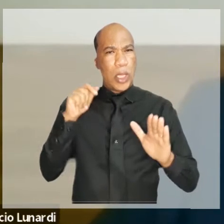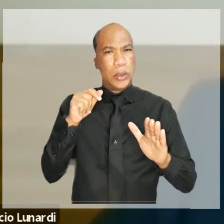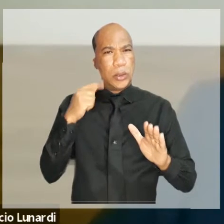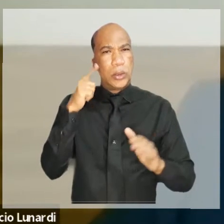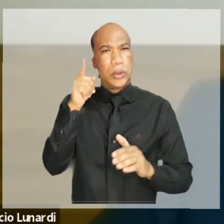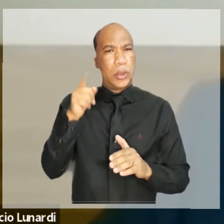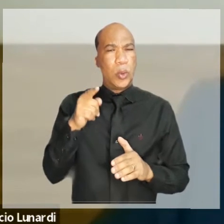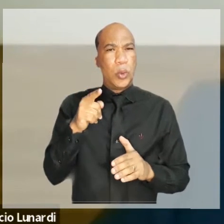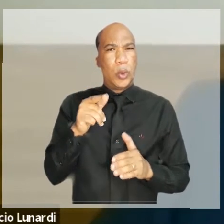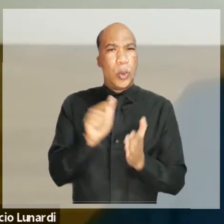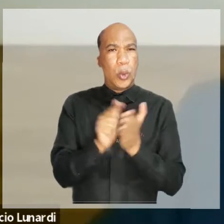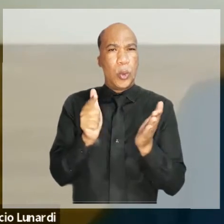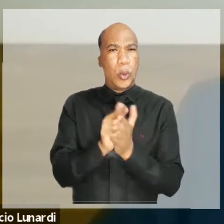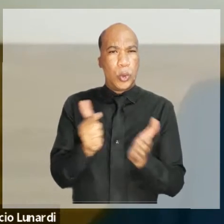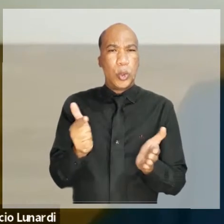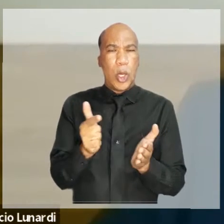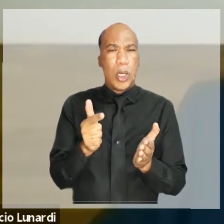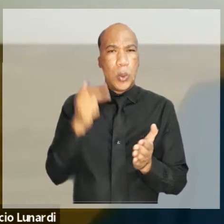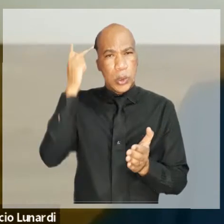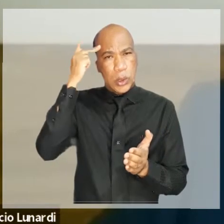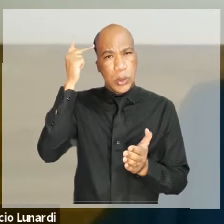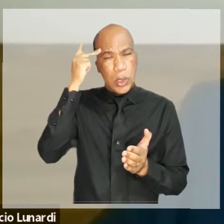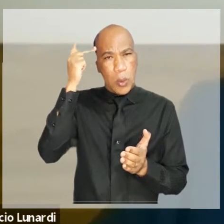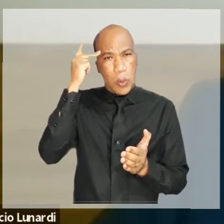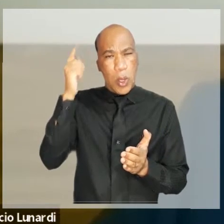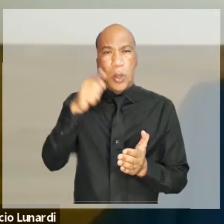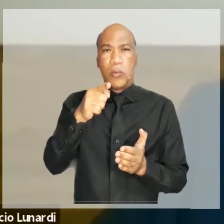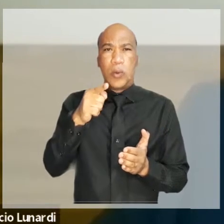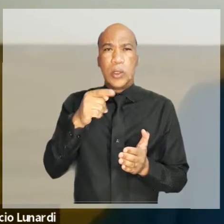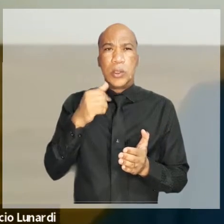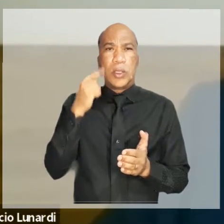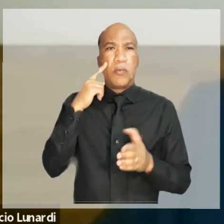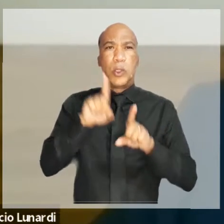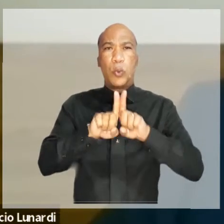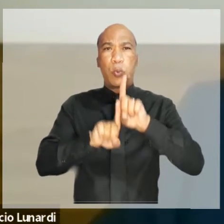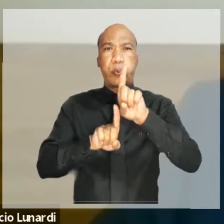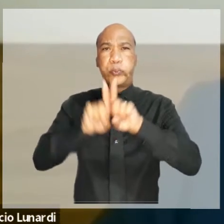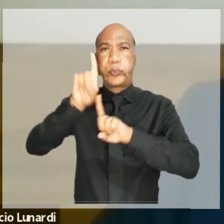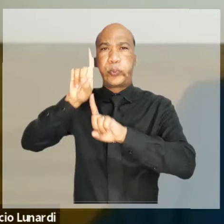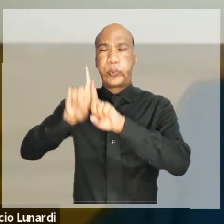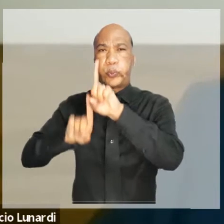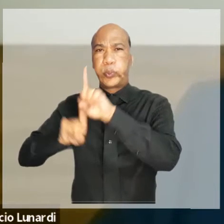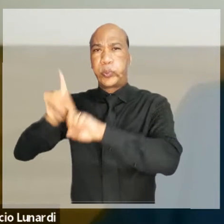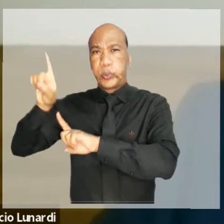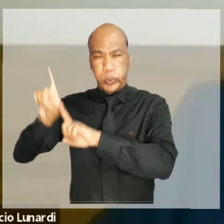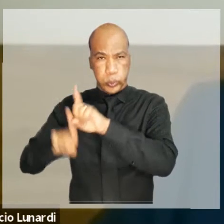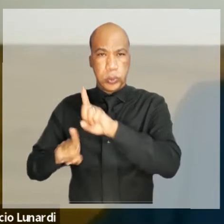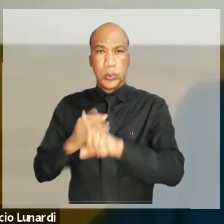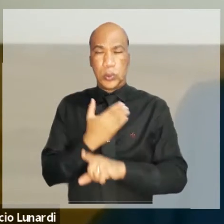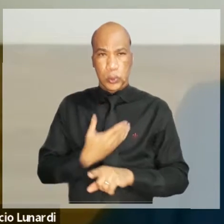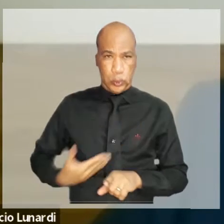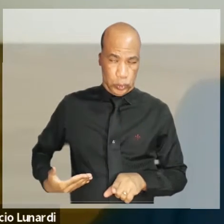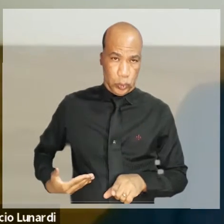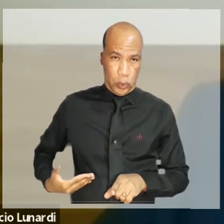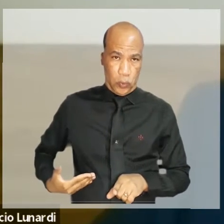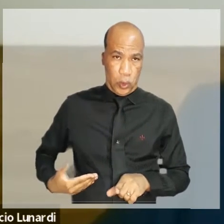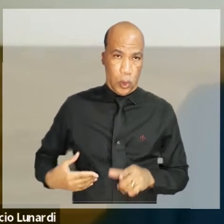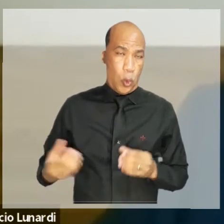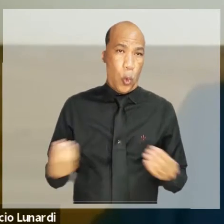que você mencionou um ranking de uso da inteligência artificial em governos, e o Brasil teria ficado